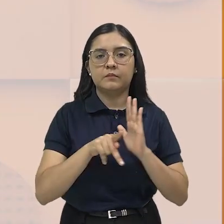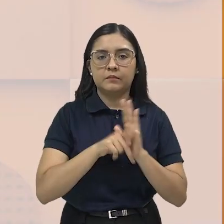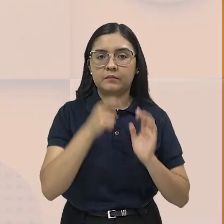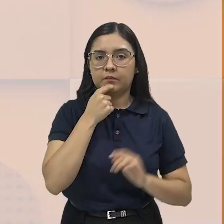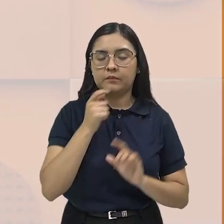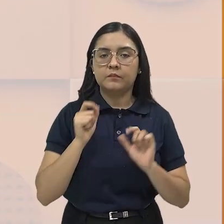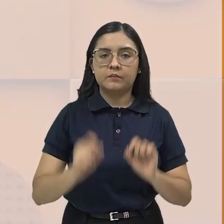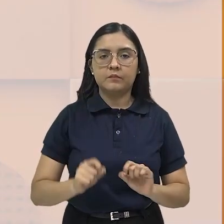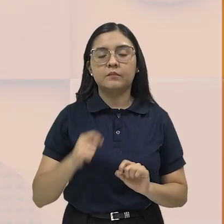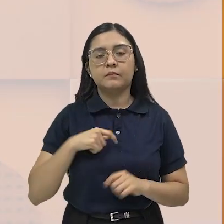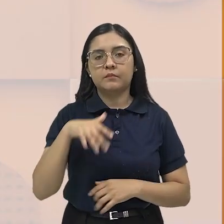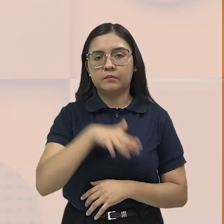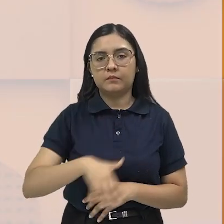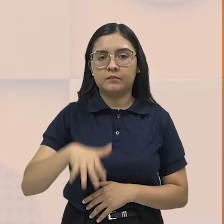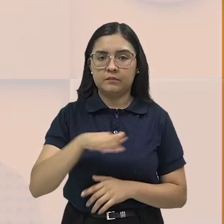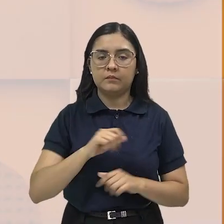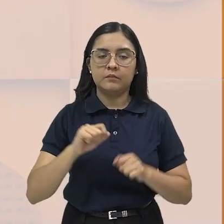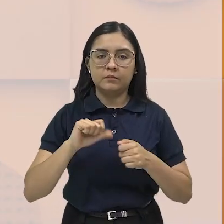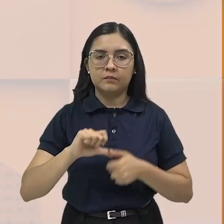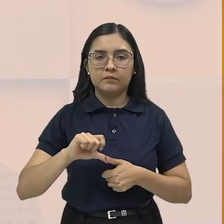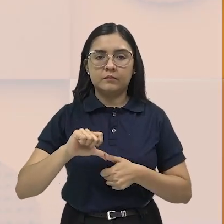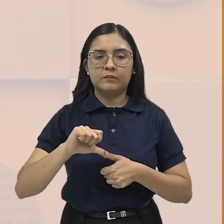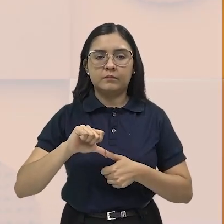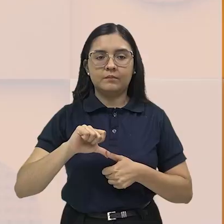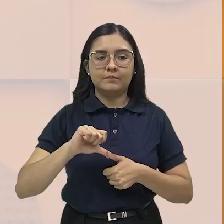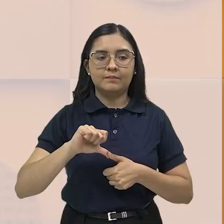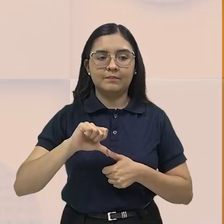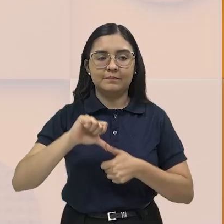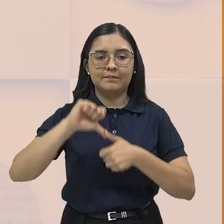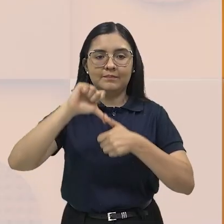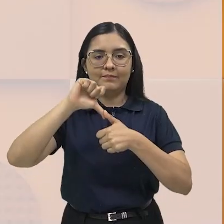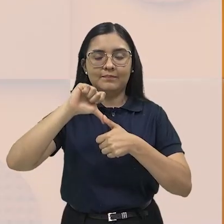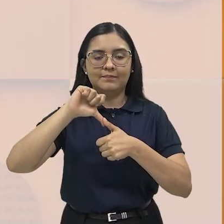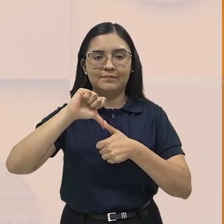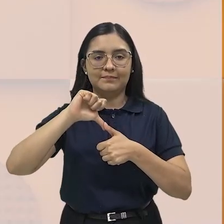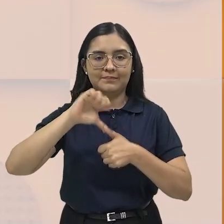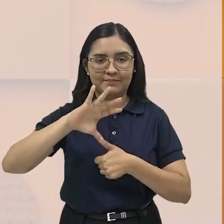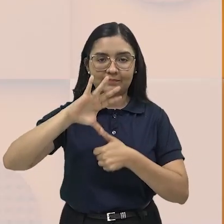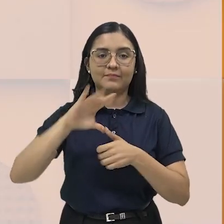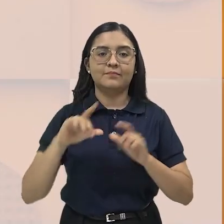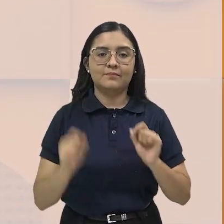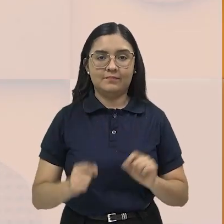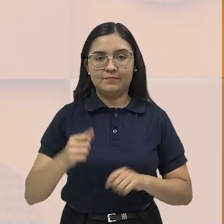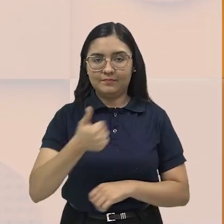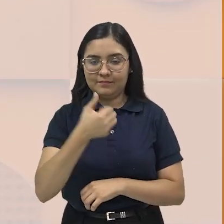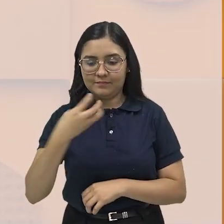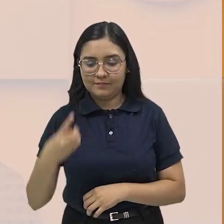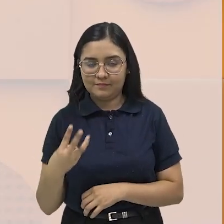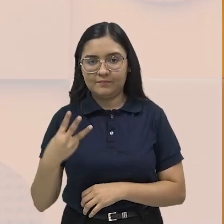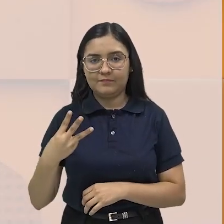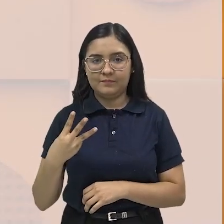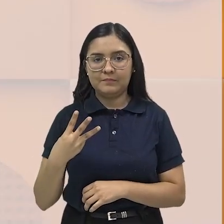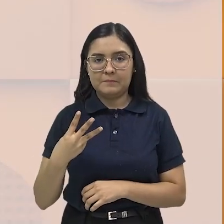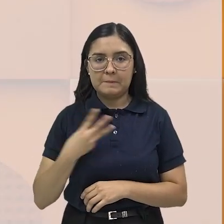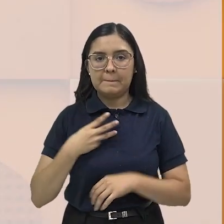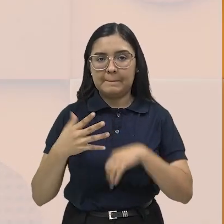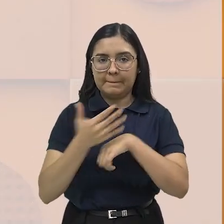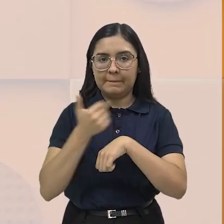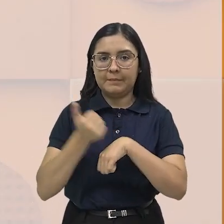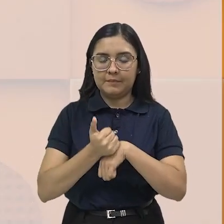na América do Norte começou, a princípio, com 13 colônias. Ali o chamado